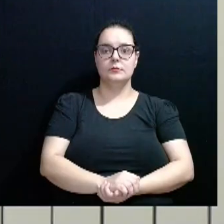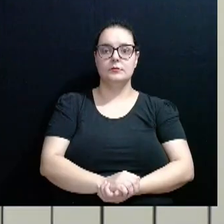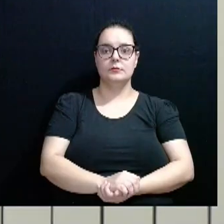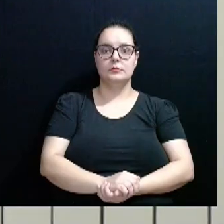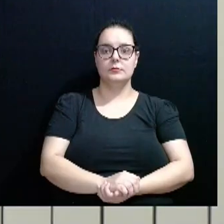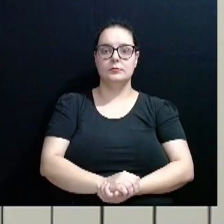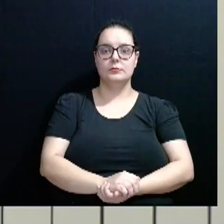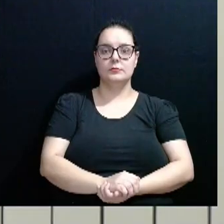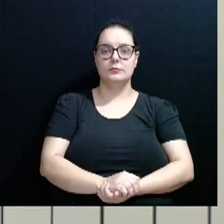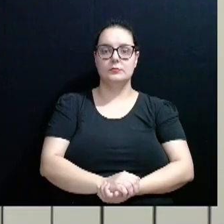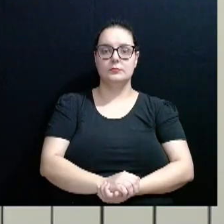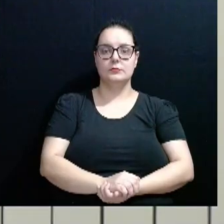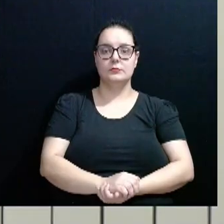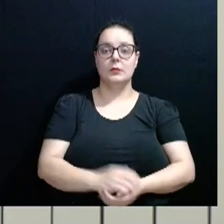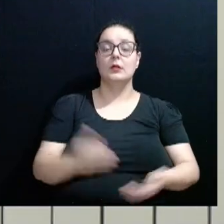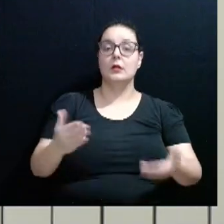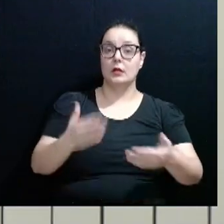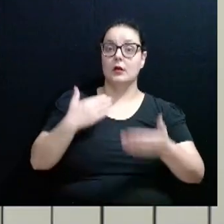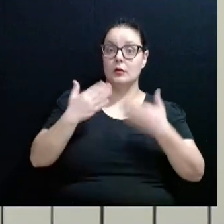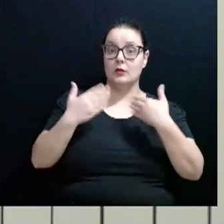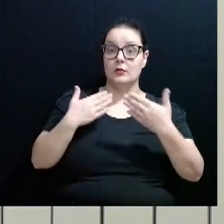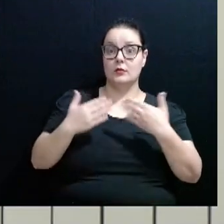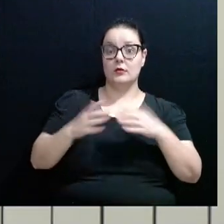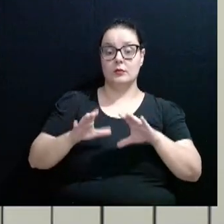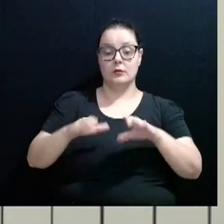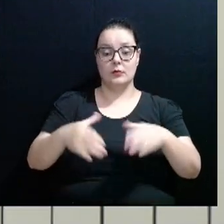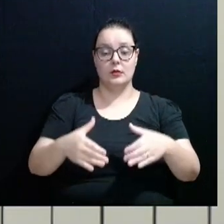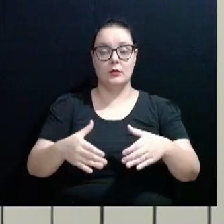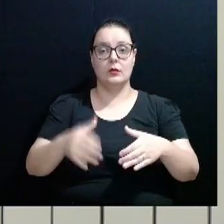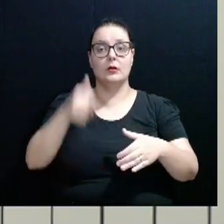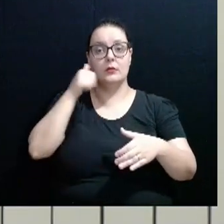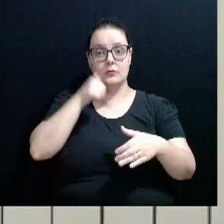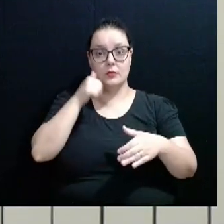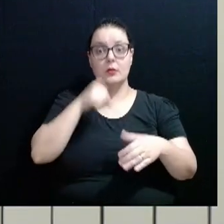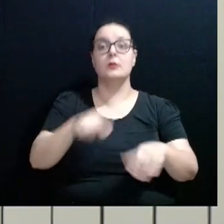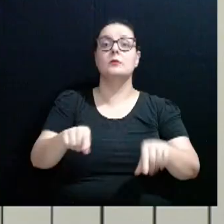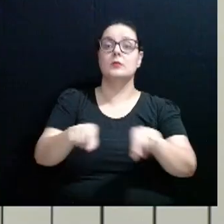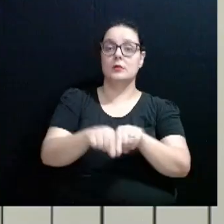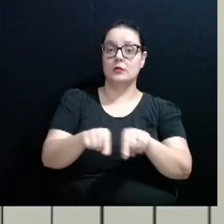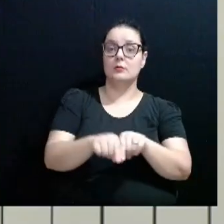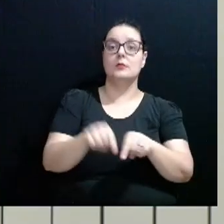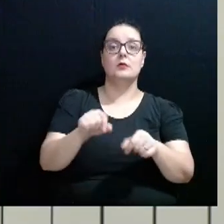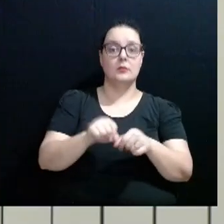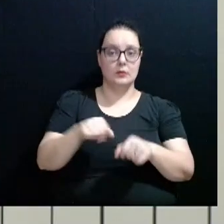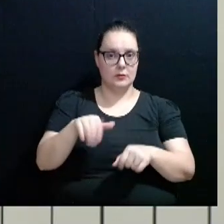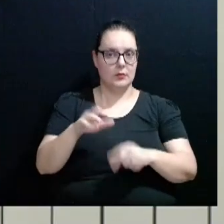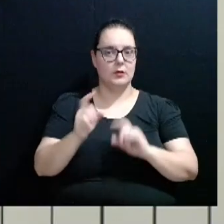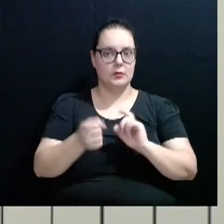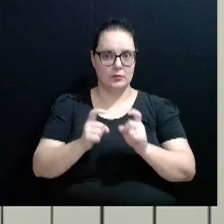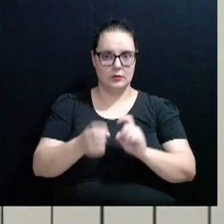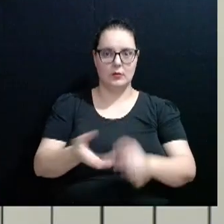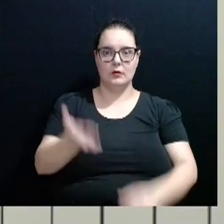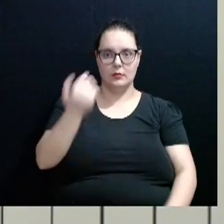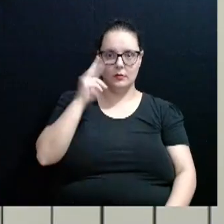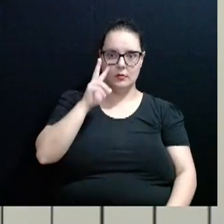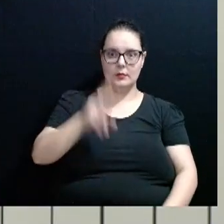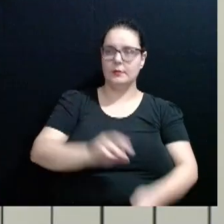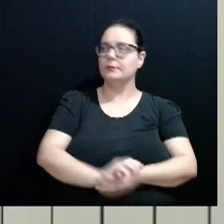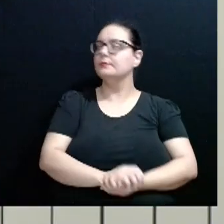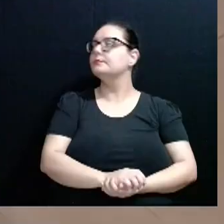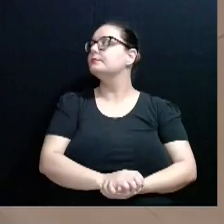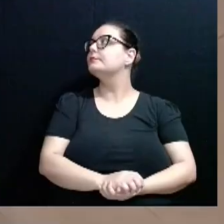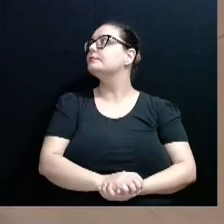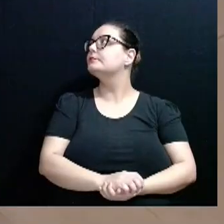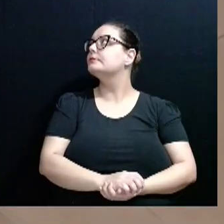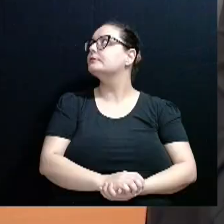E agora a gente vai falar do trabalho da Comissão da Mulher, que também realizou mais uma reunião. Vamos ver como foi.